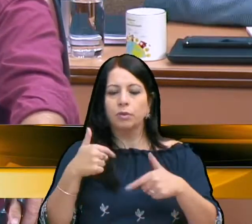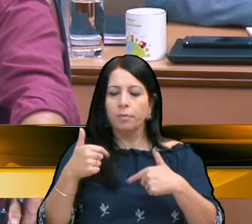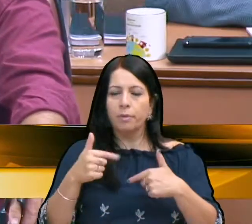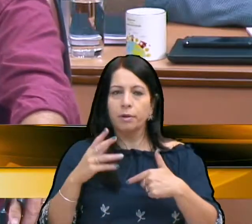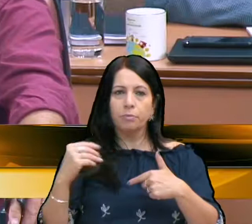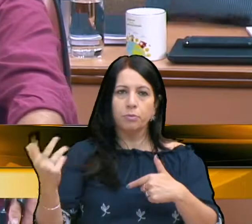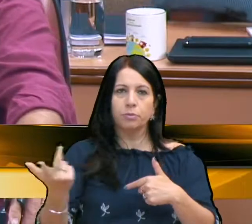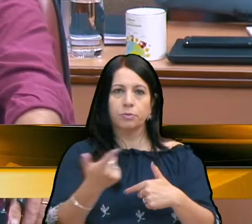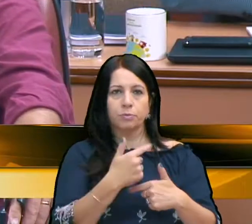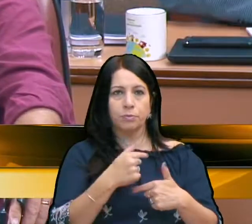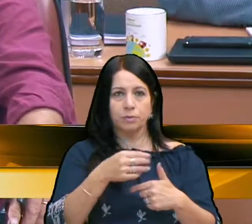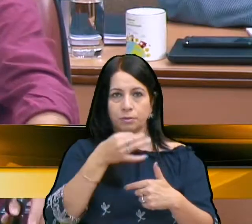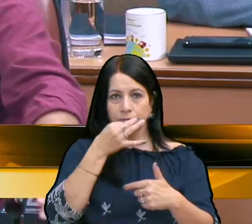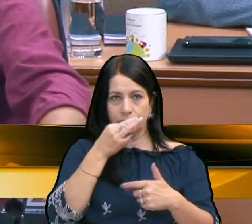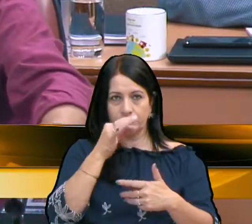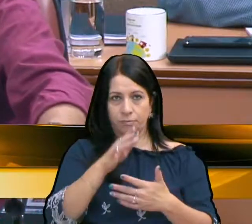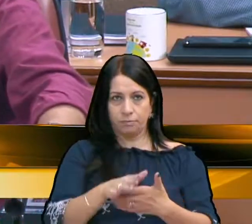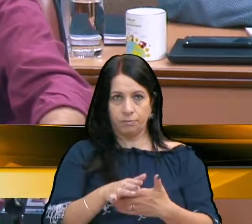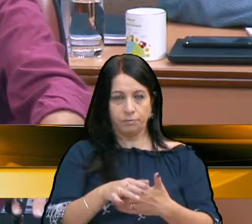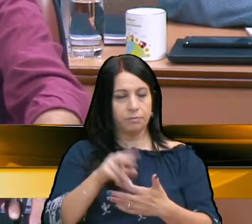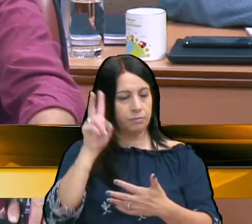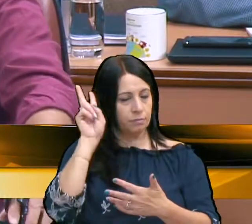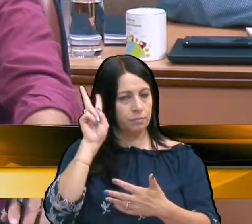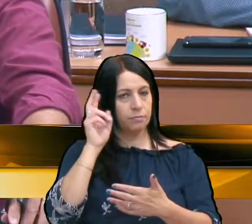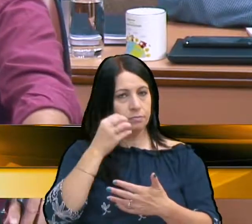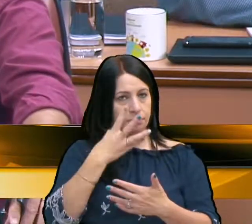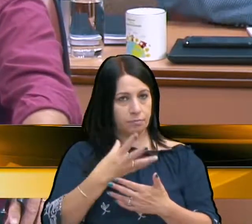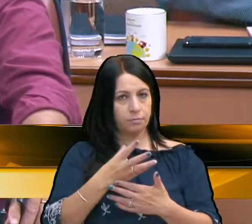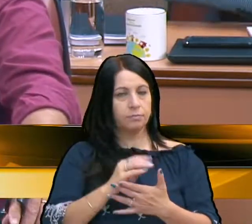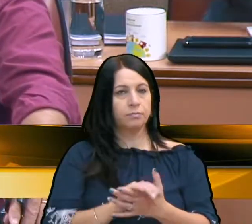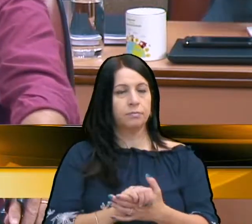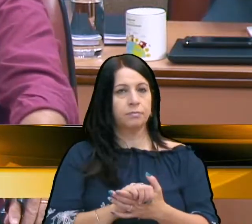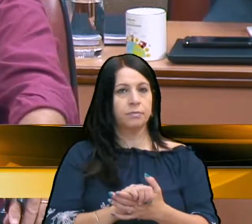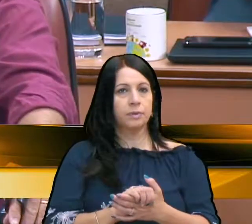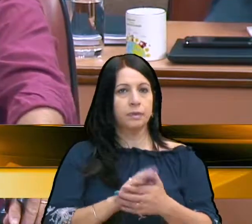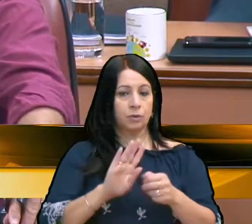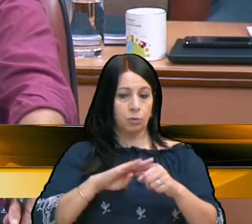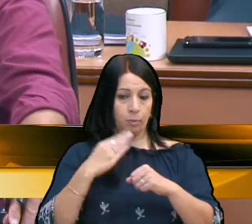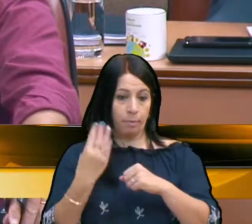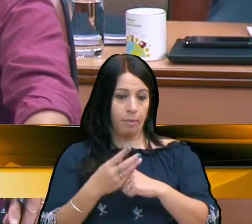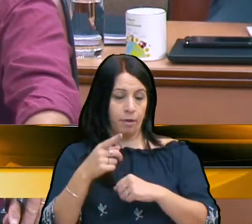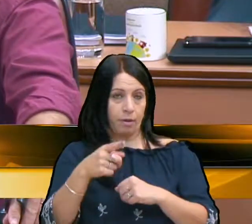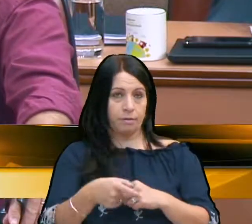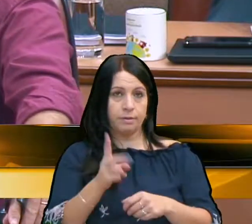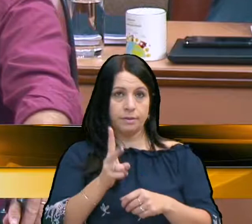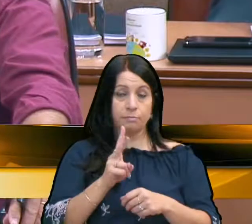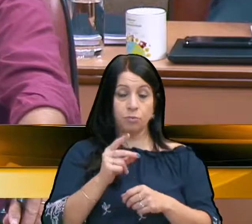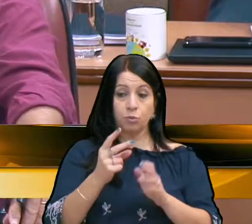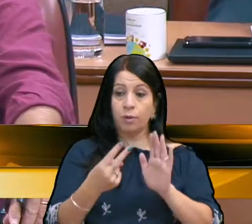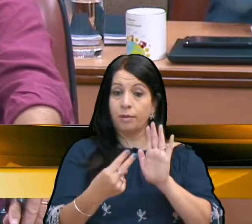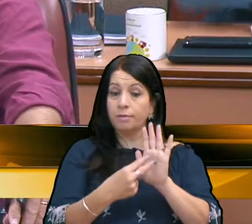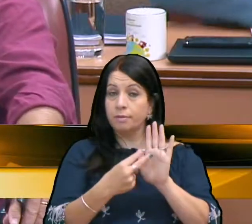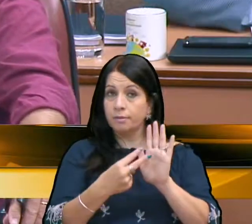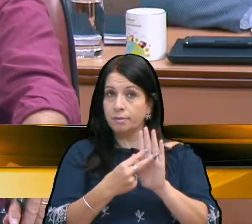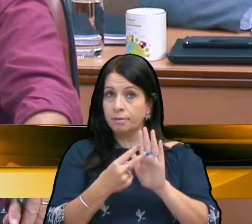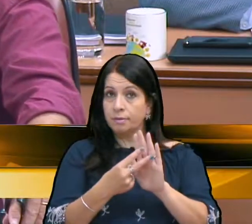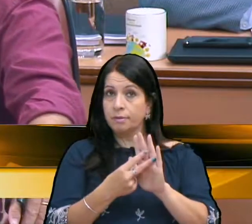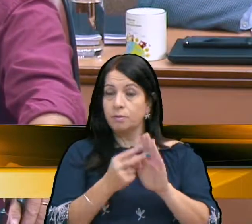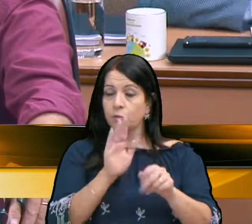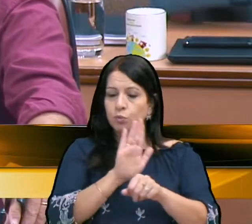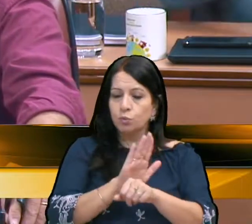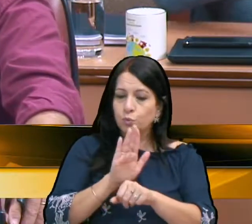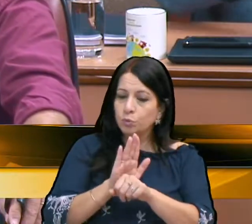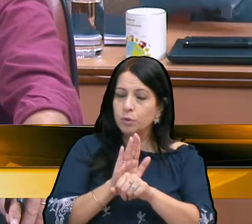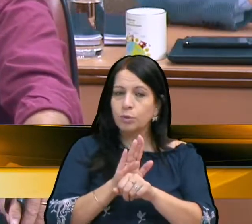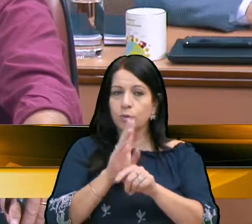a toda a comunidade caxiense. Lembro muito bem da sua atuação ali no bairro e sempre muito atento, inclusive ajudando